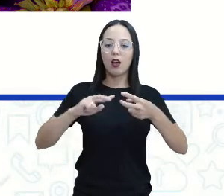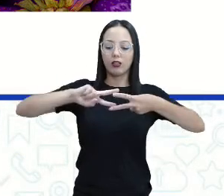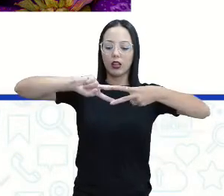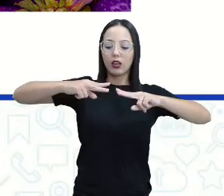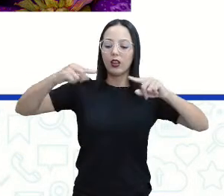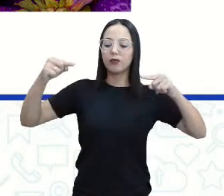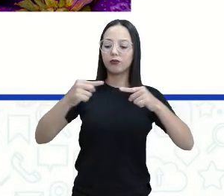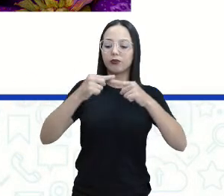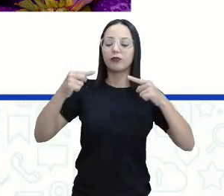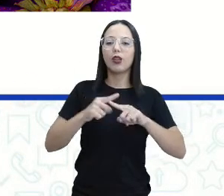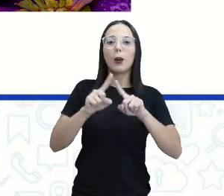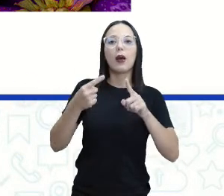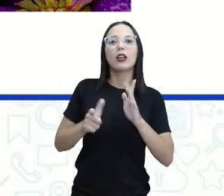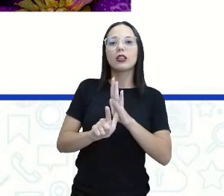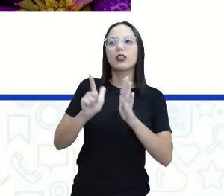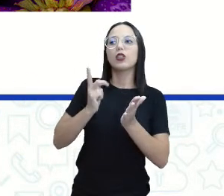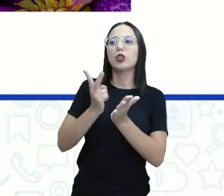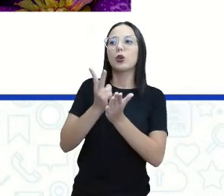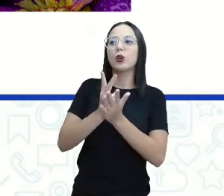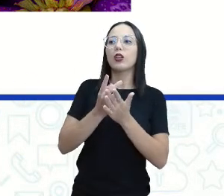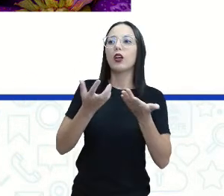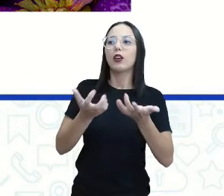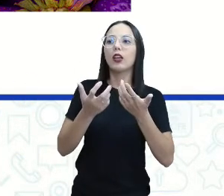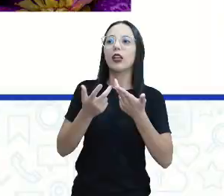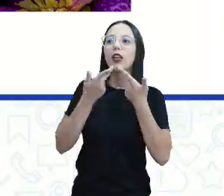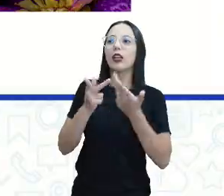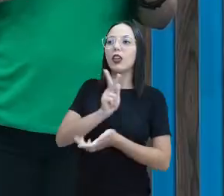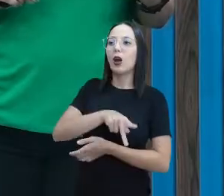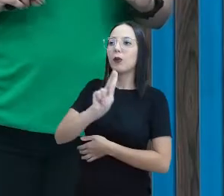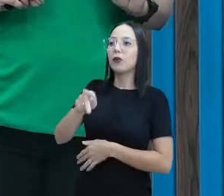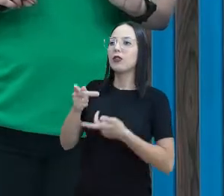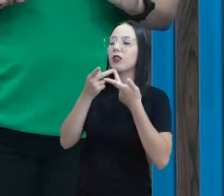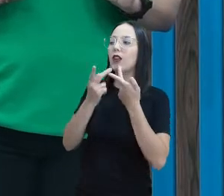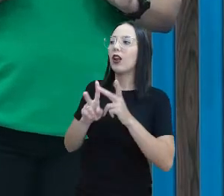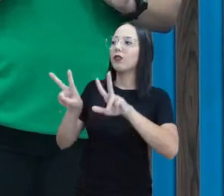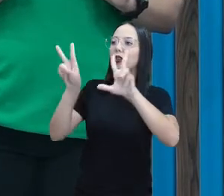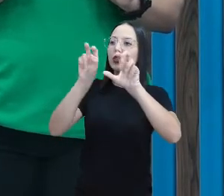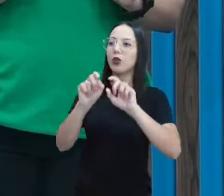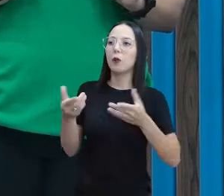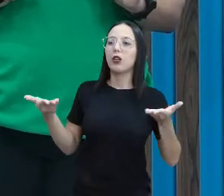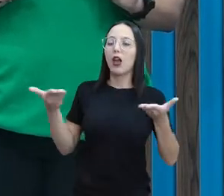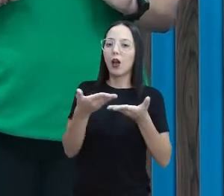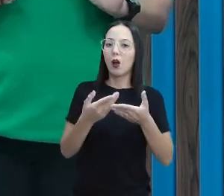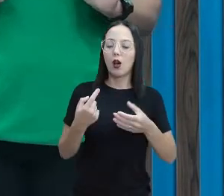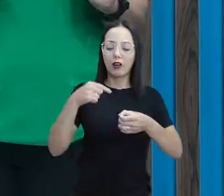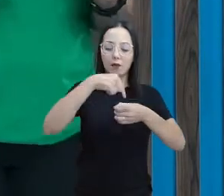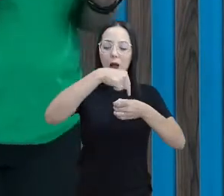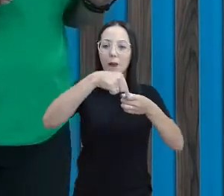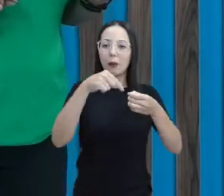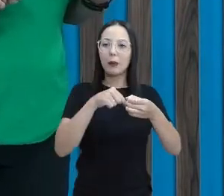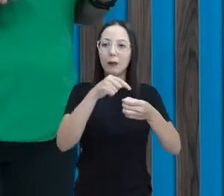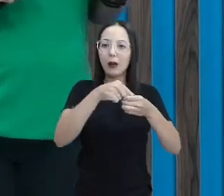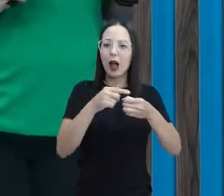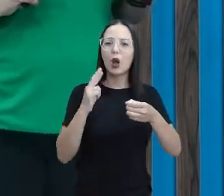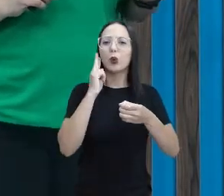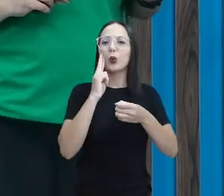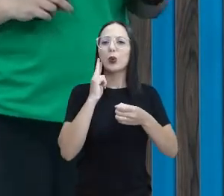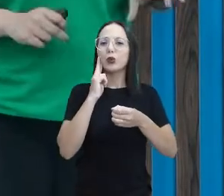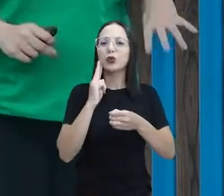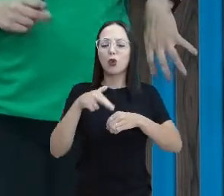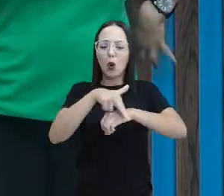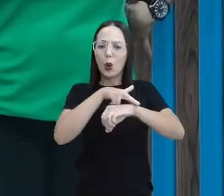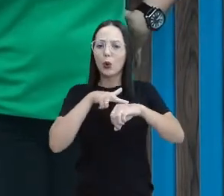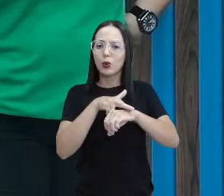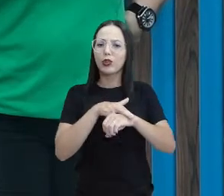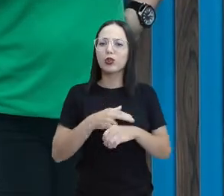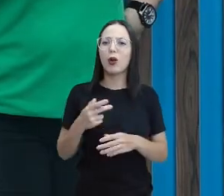DNA. Antes de continuar, queria que a professora Isabel falasse um pouquinho aí sobre esse morango, né? E aí, professora, o que a senhora acha? Será